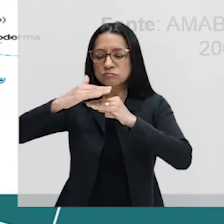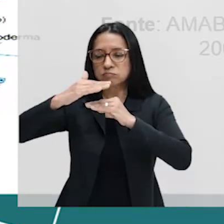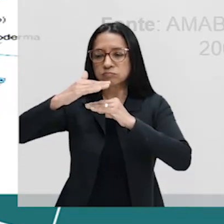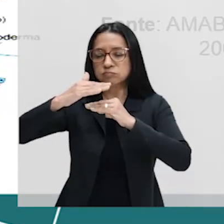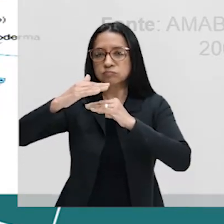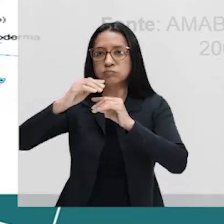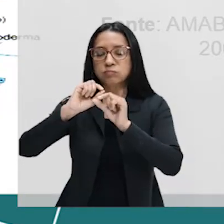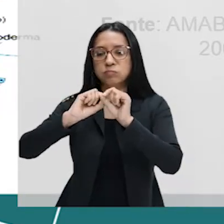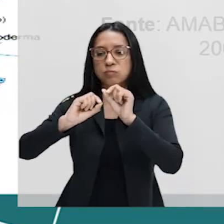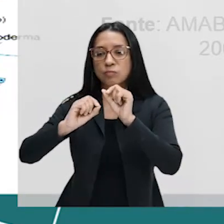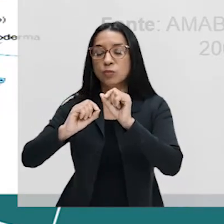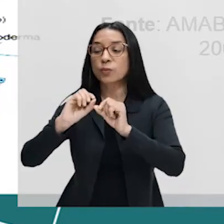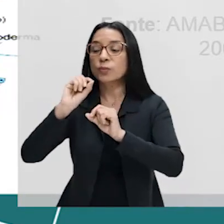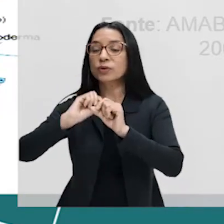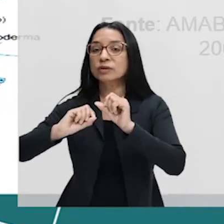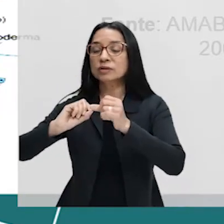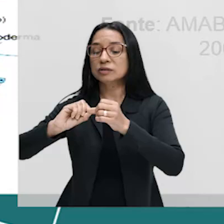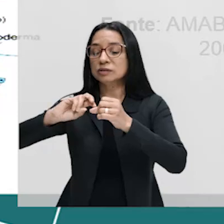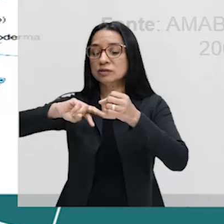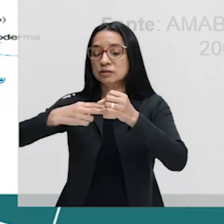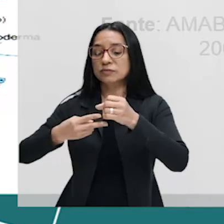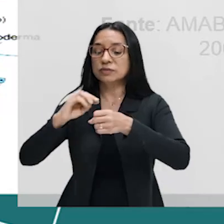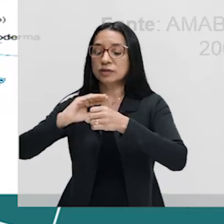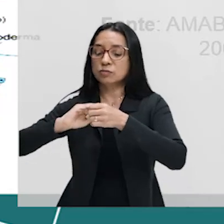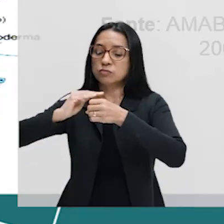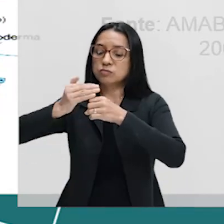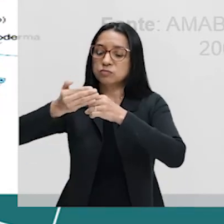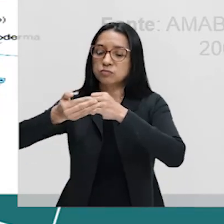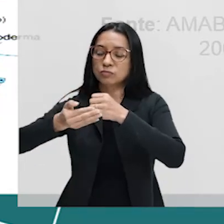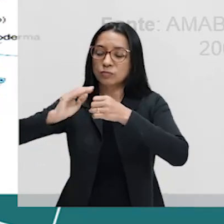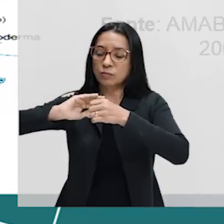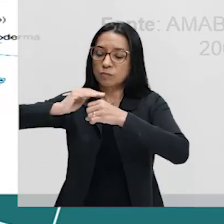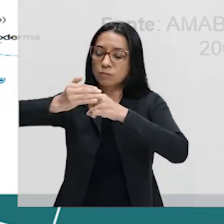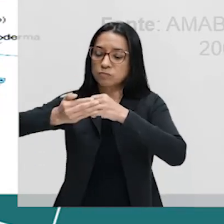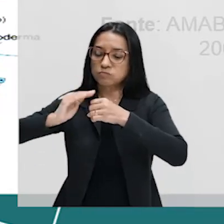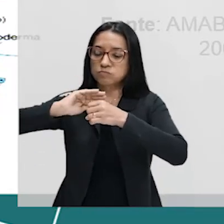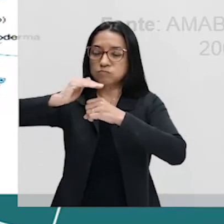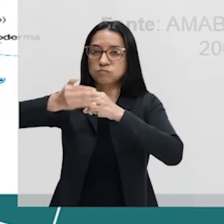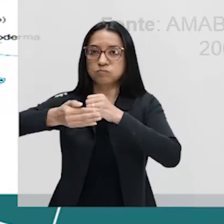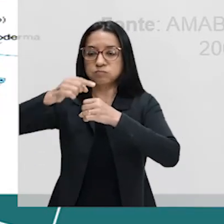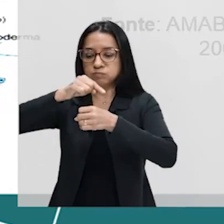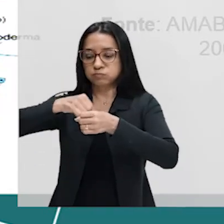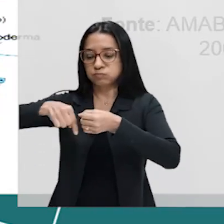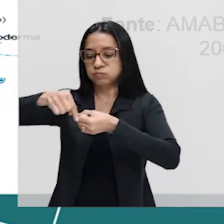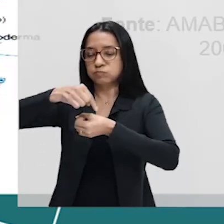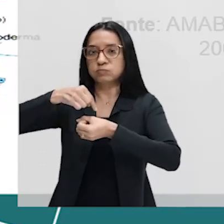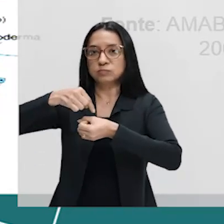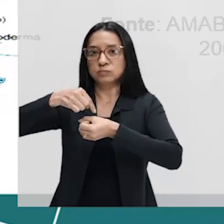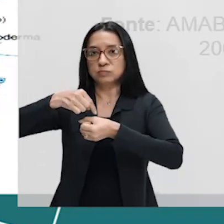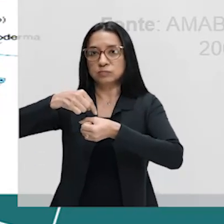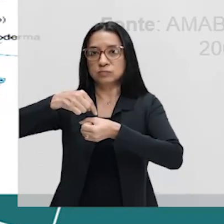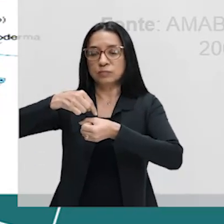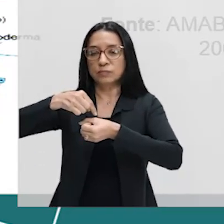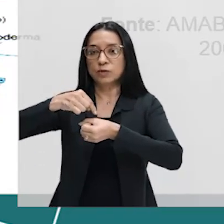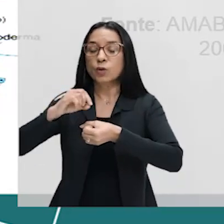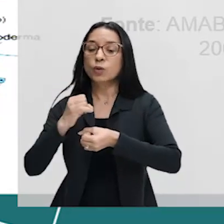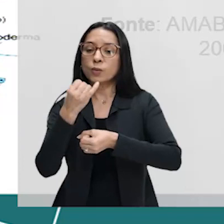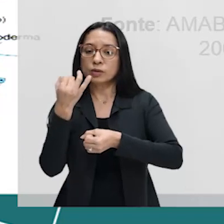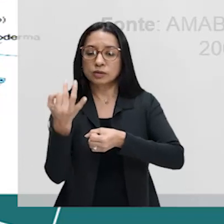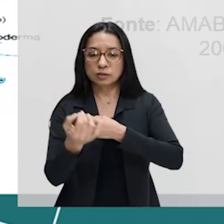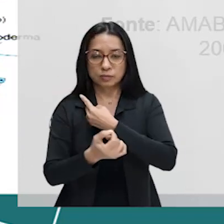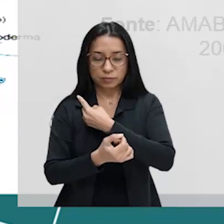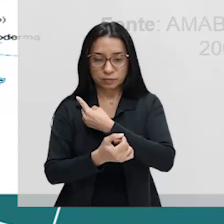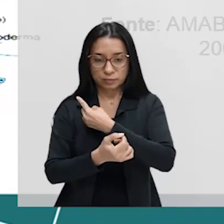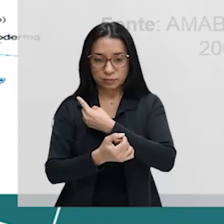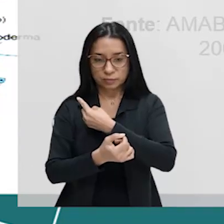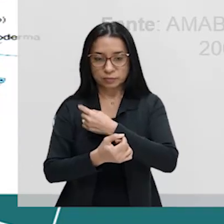O que são esses folhetos embrionários? Os 3 tipos de tecidos que se formam primeiramente nos embriões. Quais são?